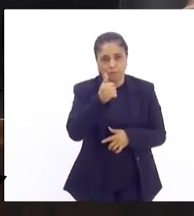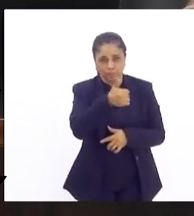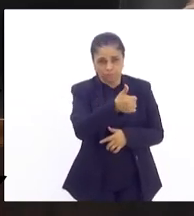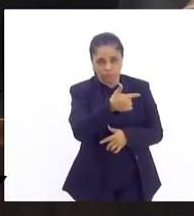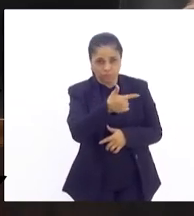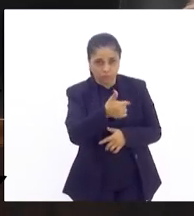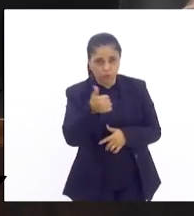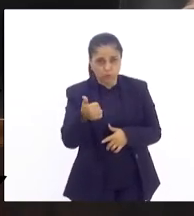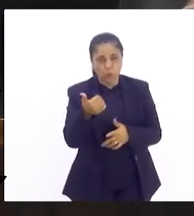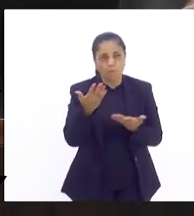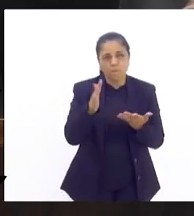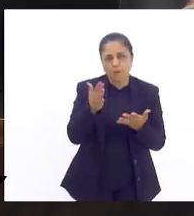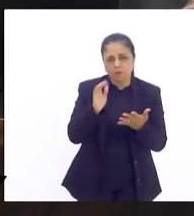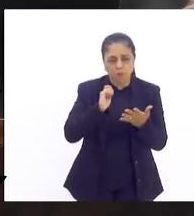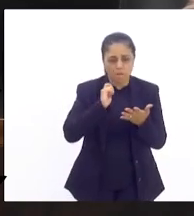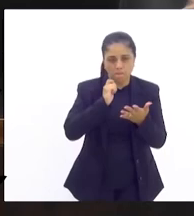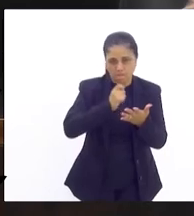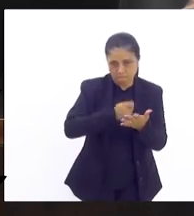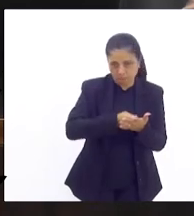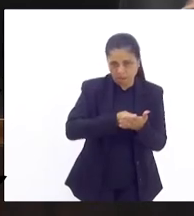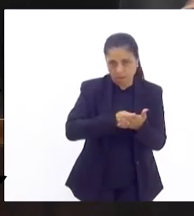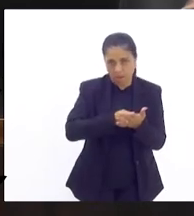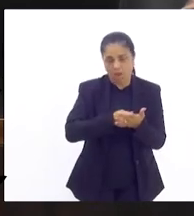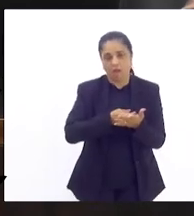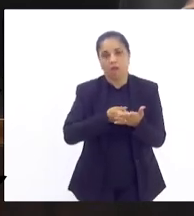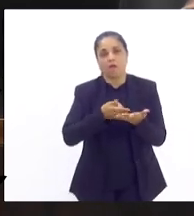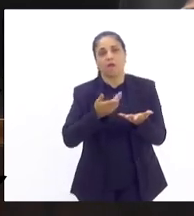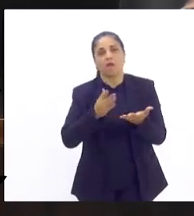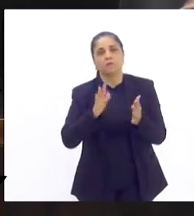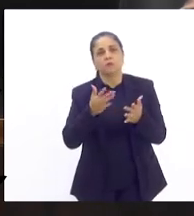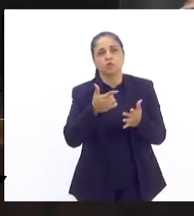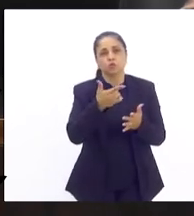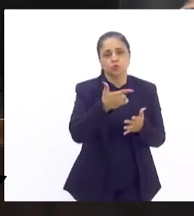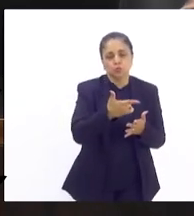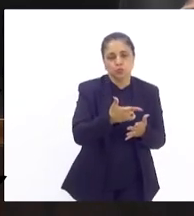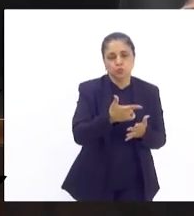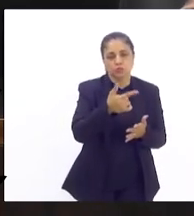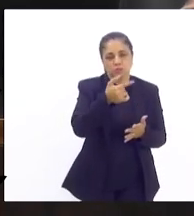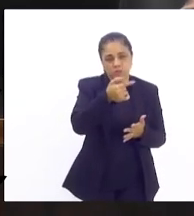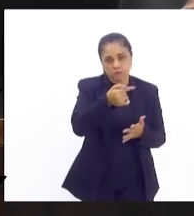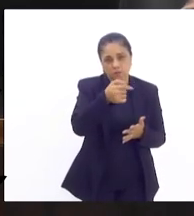economia cobrado de consumidores comuns era de